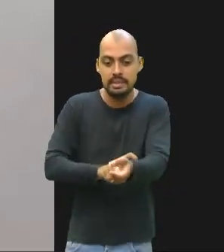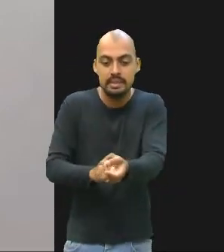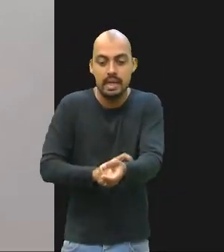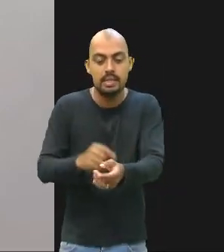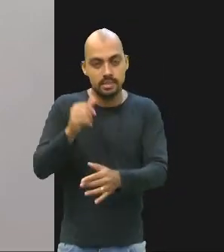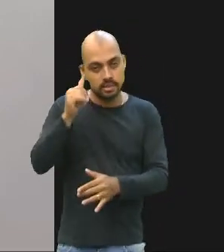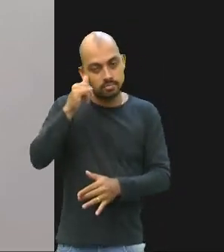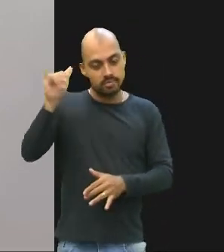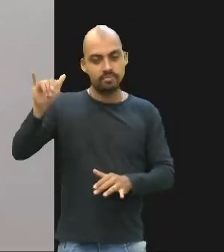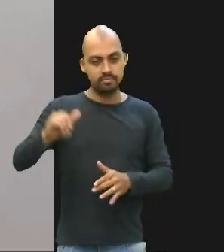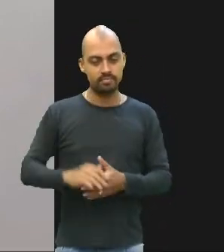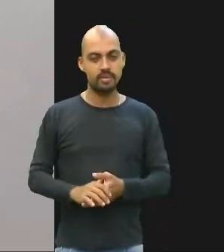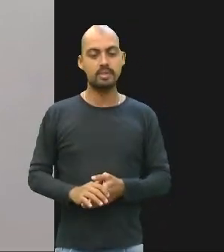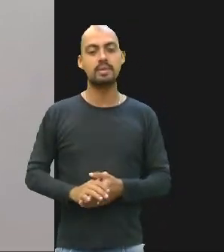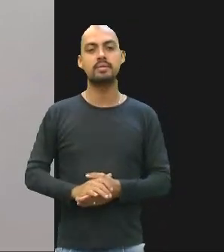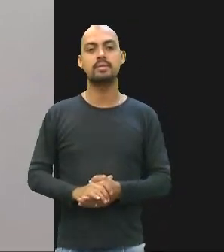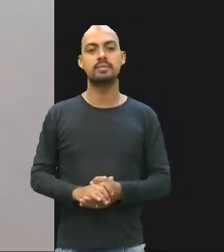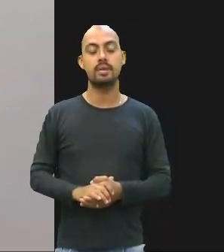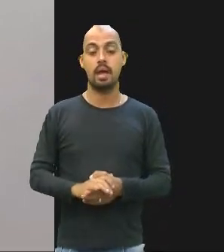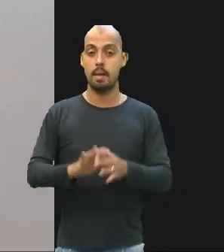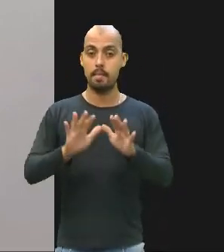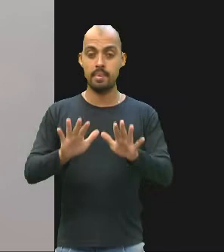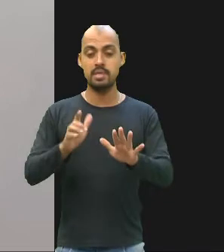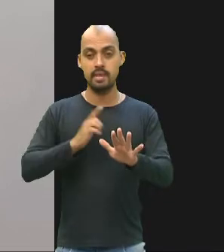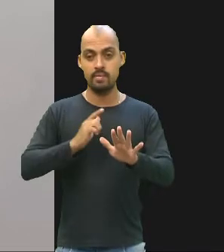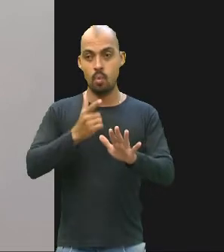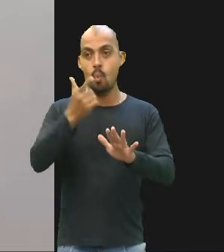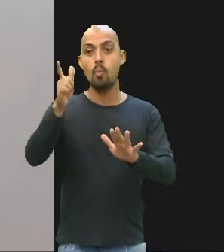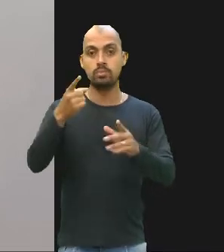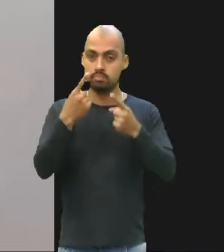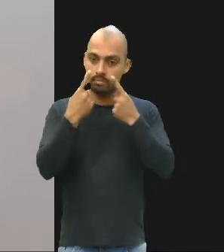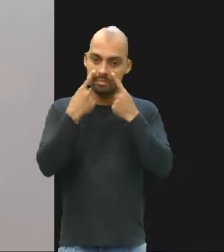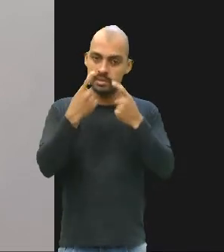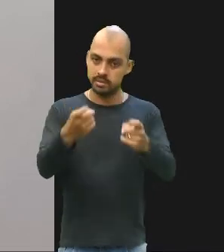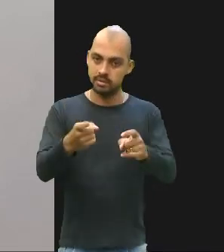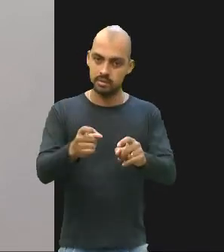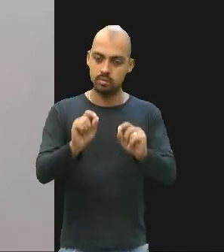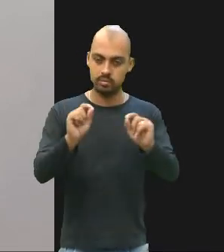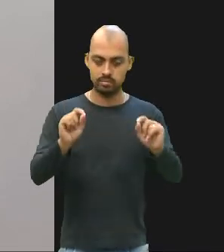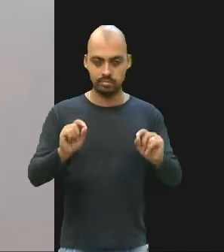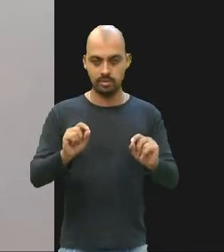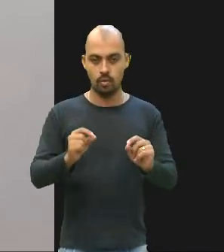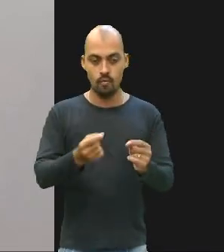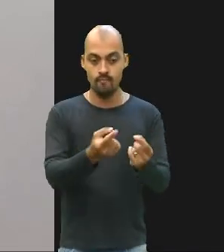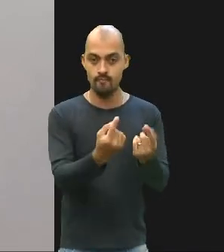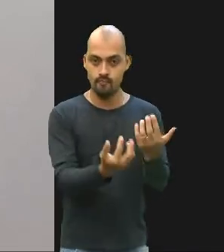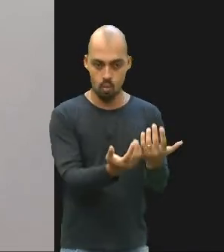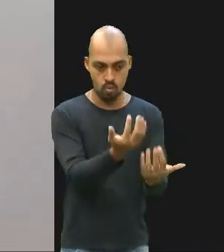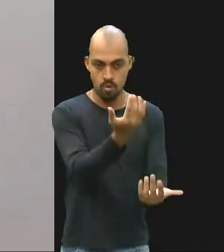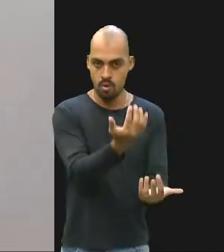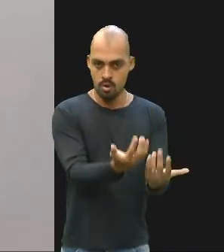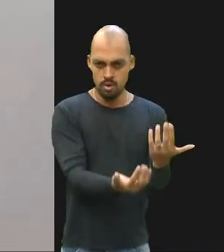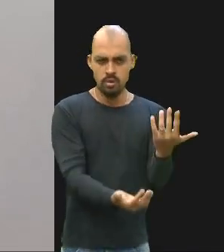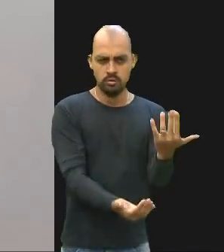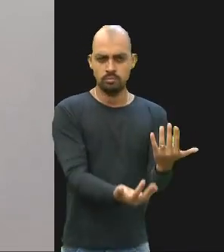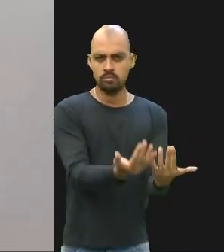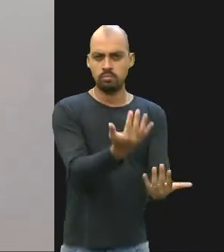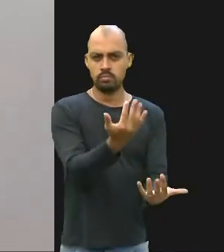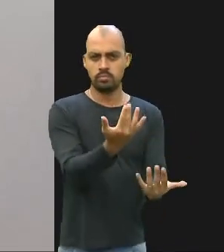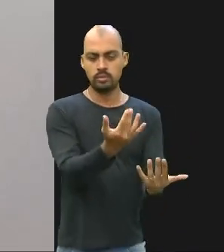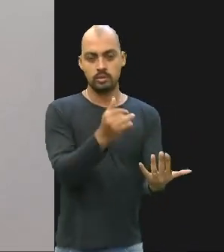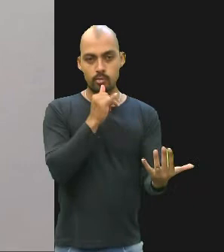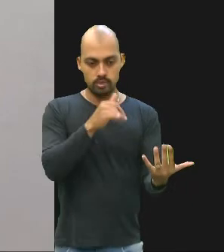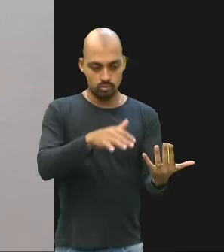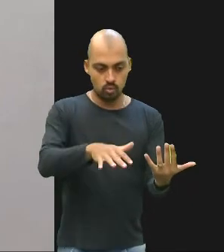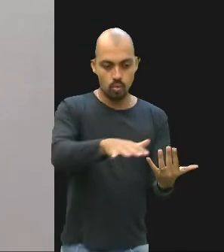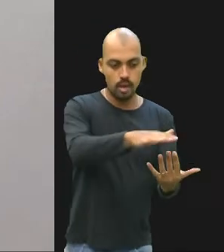gente estava seguindo. Agora, teve uma coisa muito interessante que aconteceu, é que, assim, o fogo, de repente, a gente